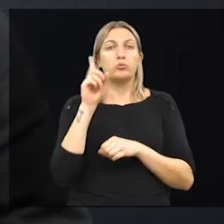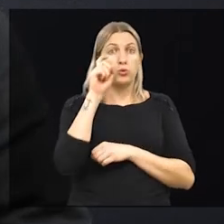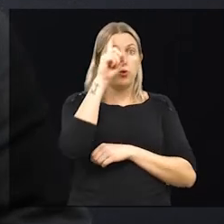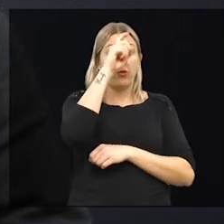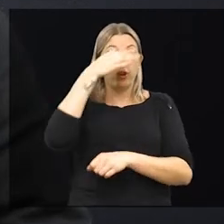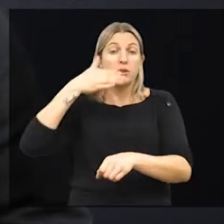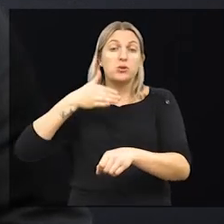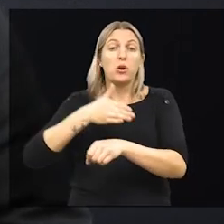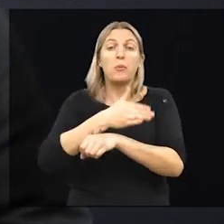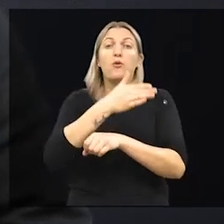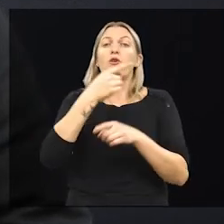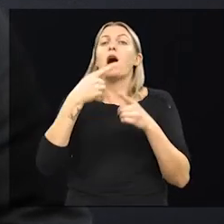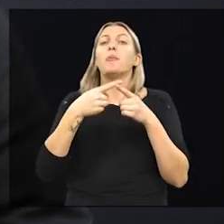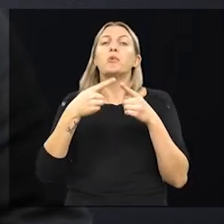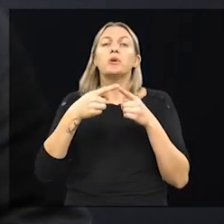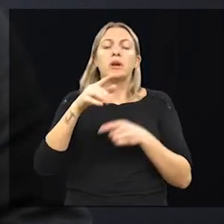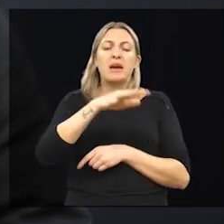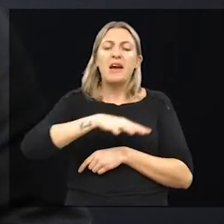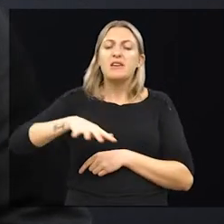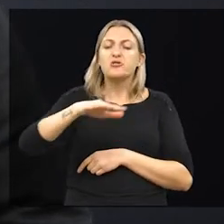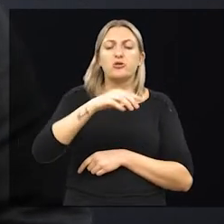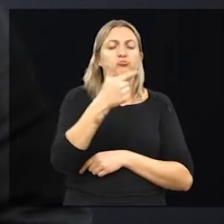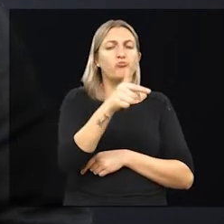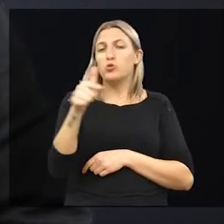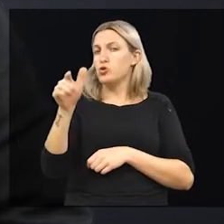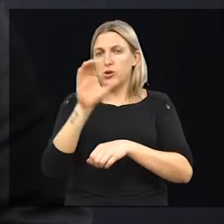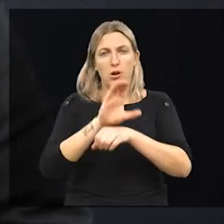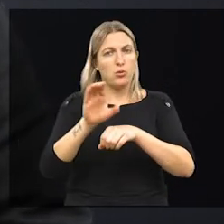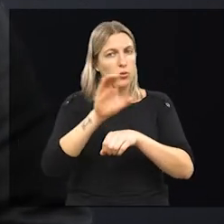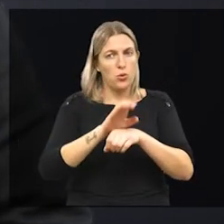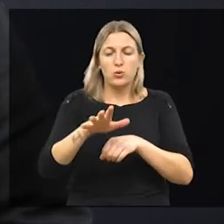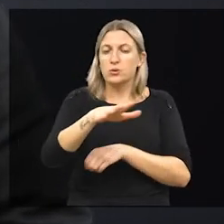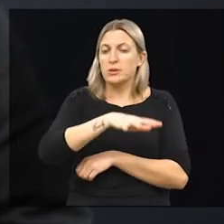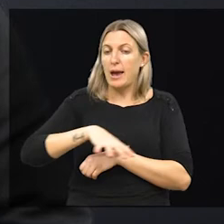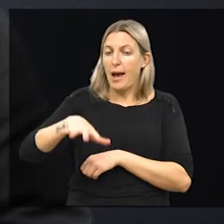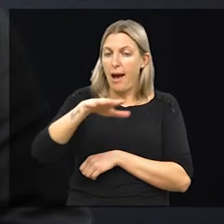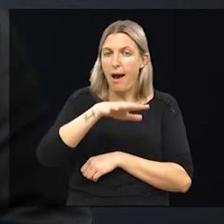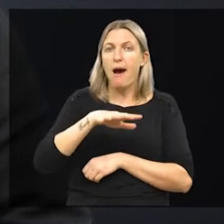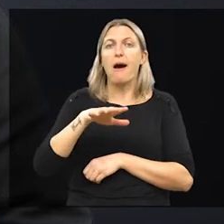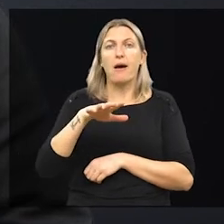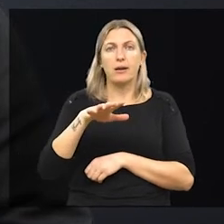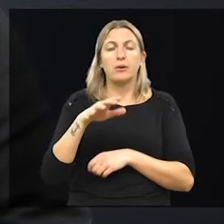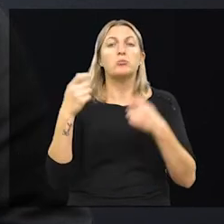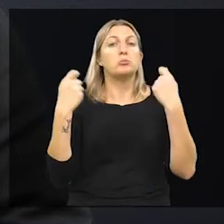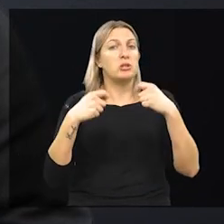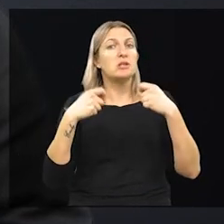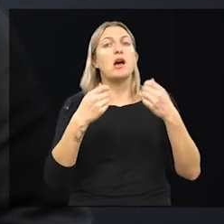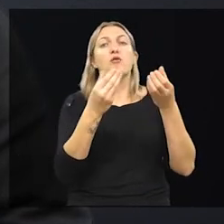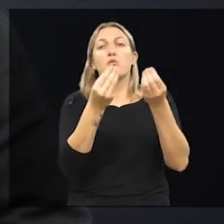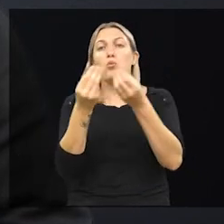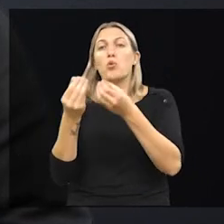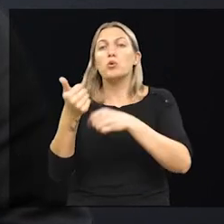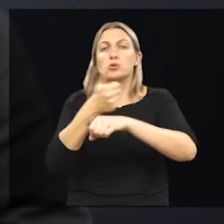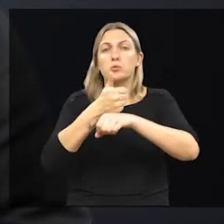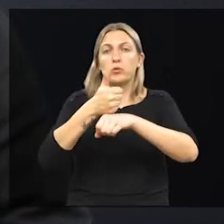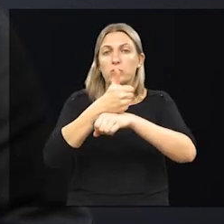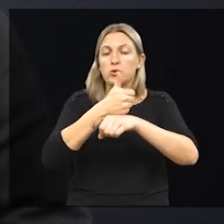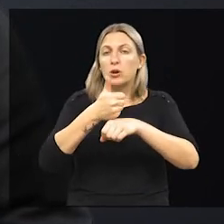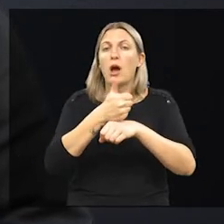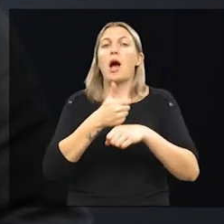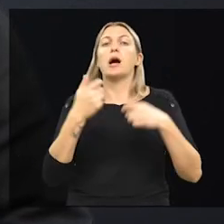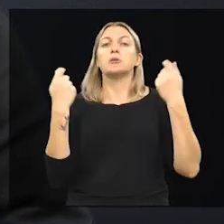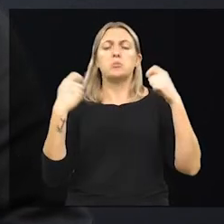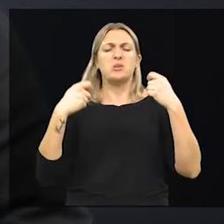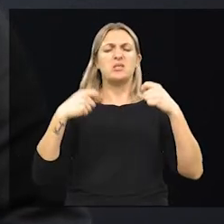turma deste mestrado foi é bastante concorrido assim novos maiores mais concorridos de toda